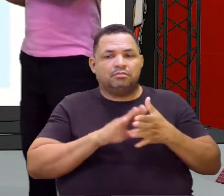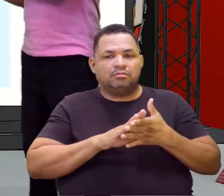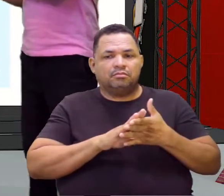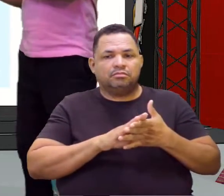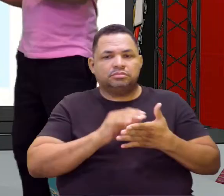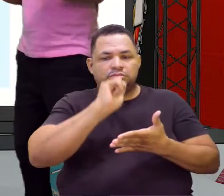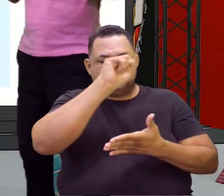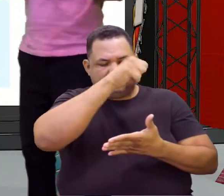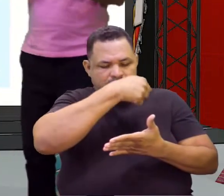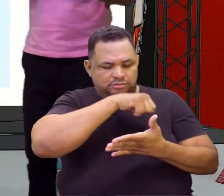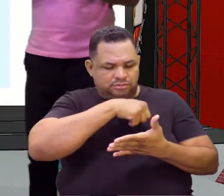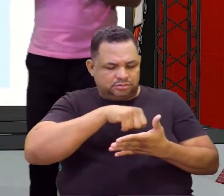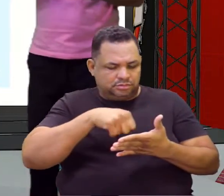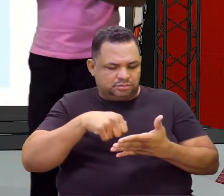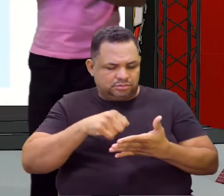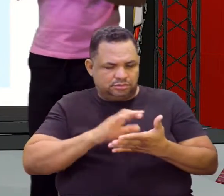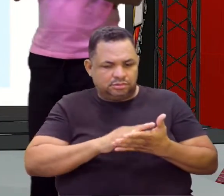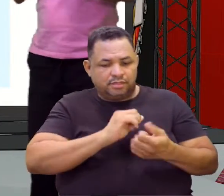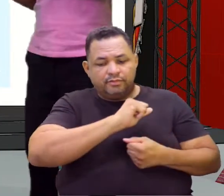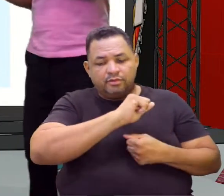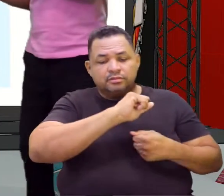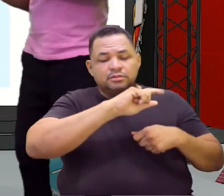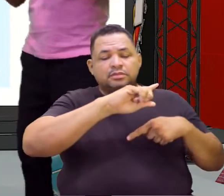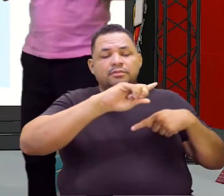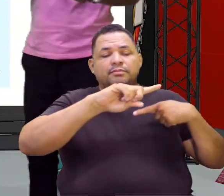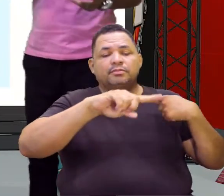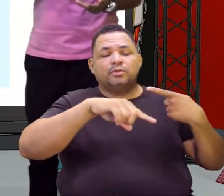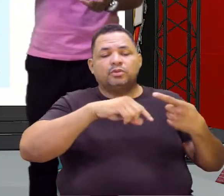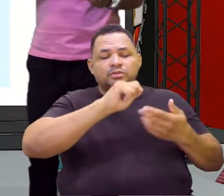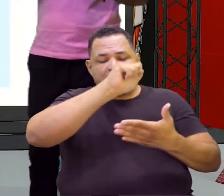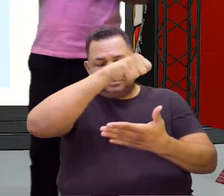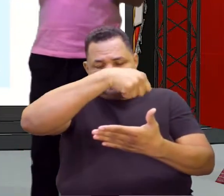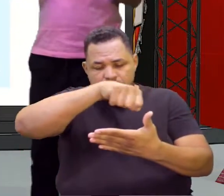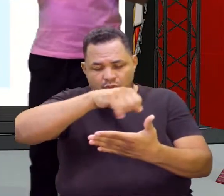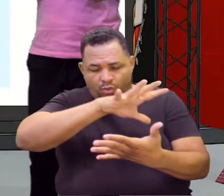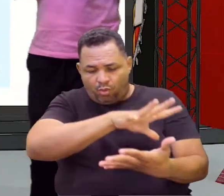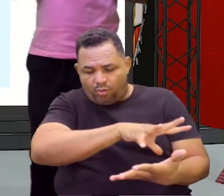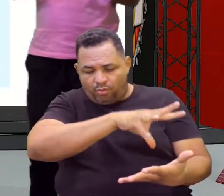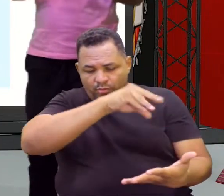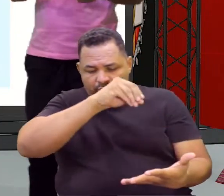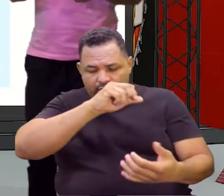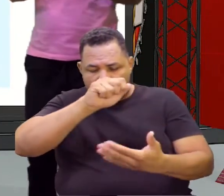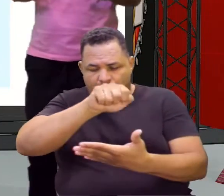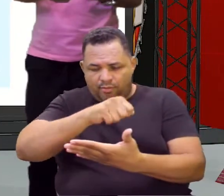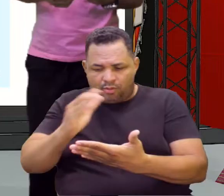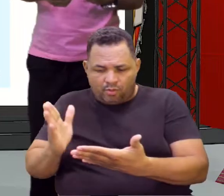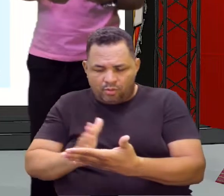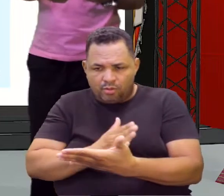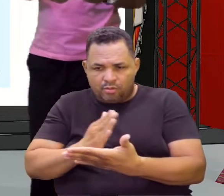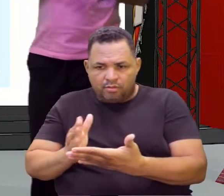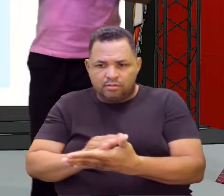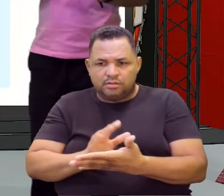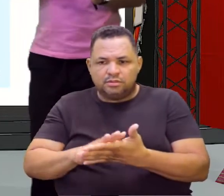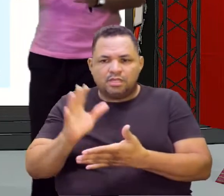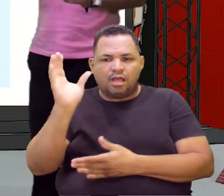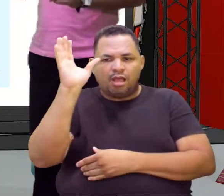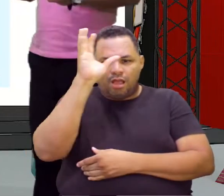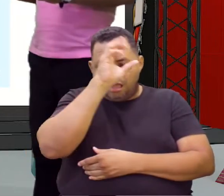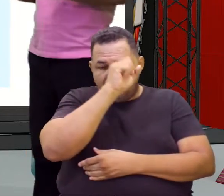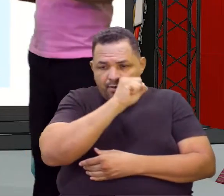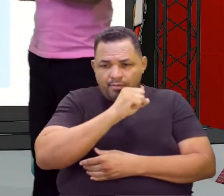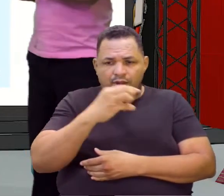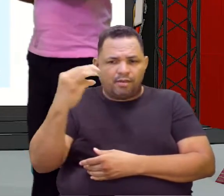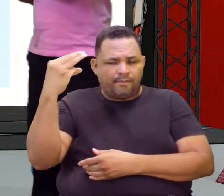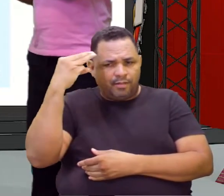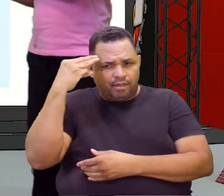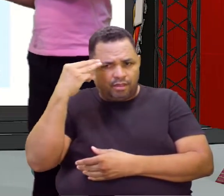quê? Você anota isso aqui, passa para o caderno. Quando você copia para o caderno, você já está fazendo um processo de memorização. No